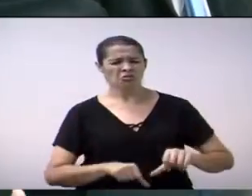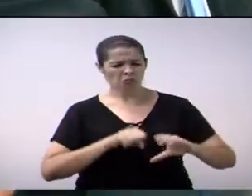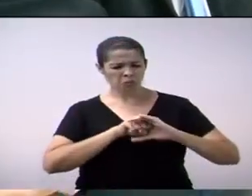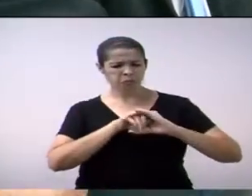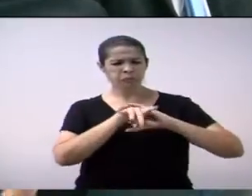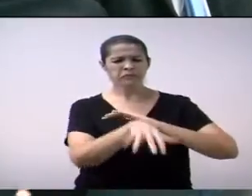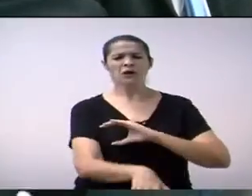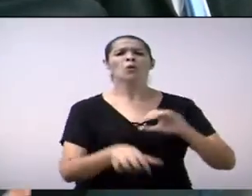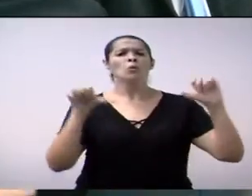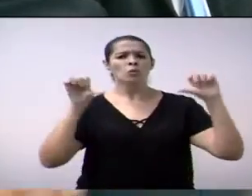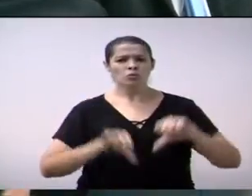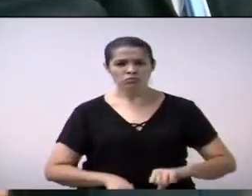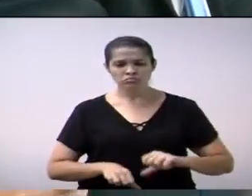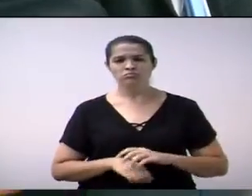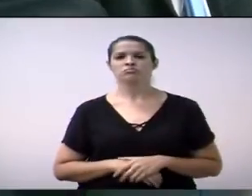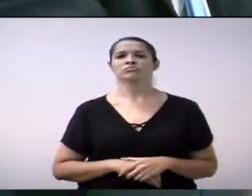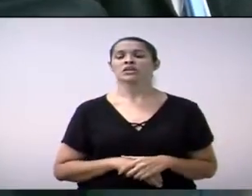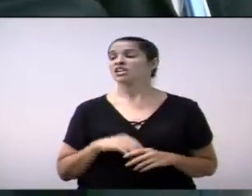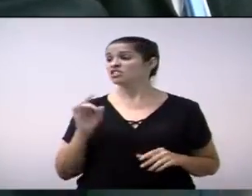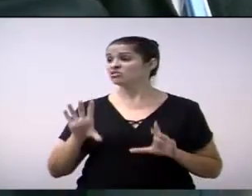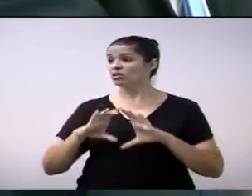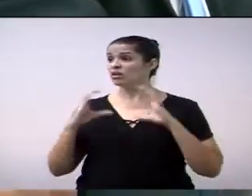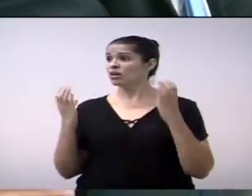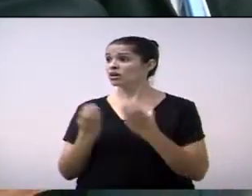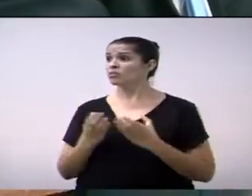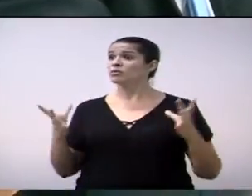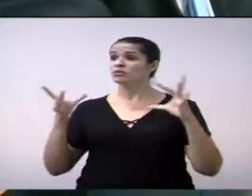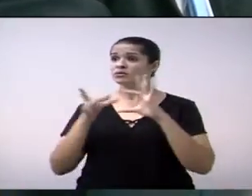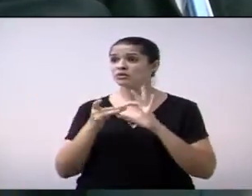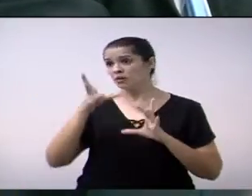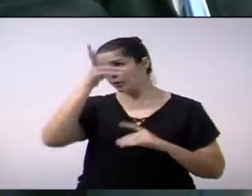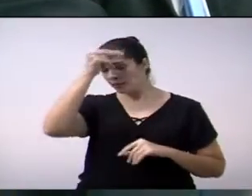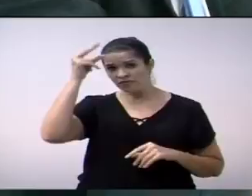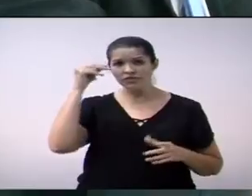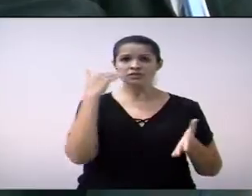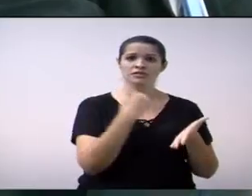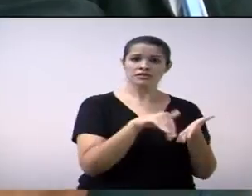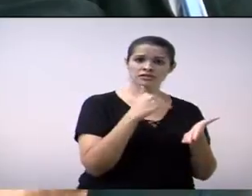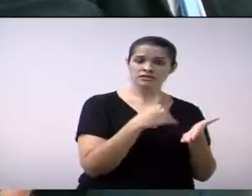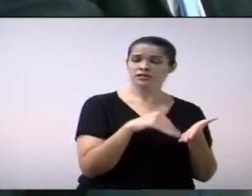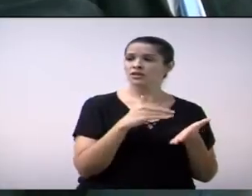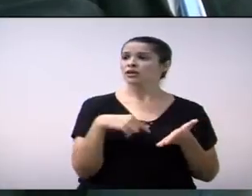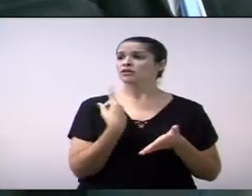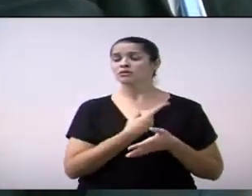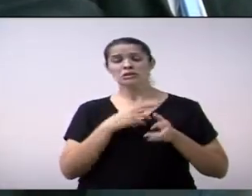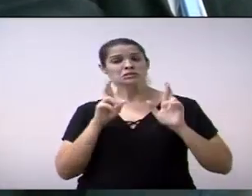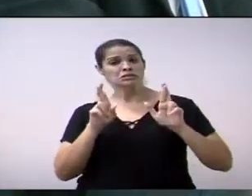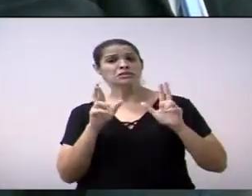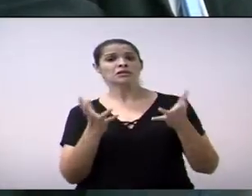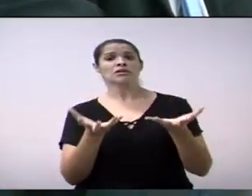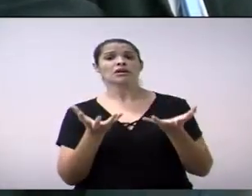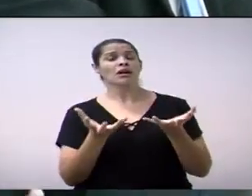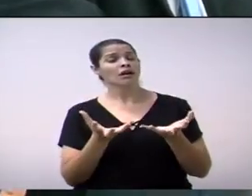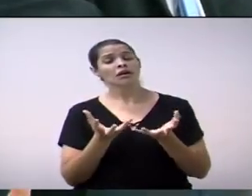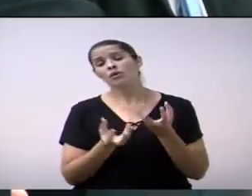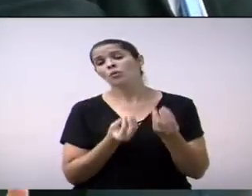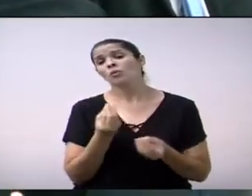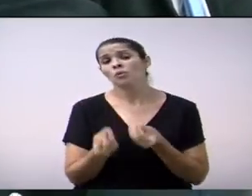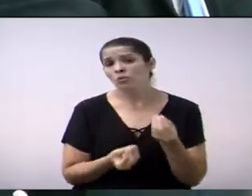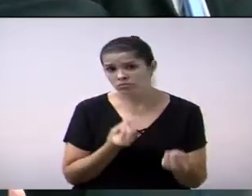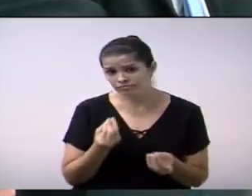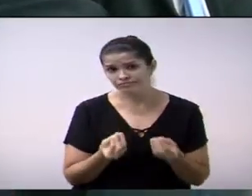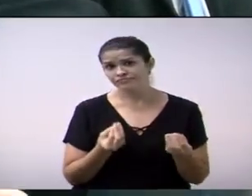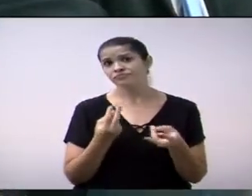E apenas com a união da Câmara aqui, junto ao prefeito, dos secretários correspondentes, quem sabe a gente consegue fazer alguma coisa ou